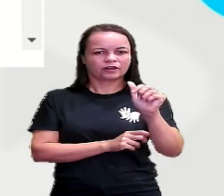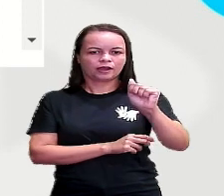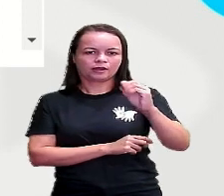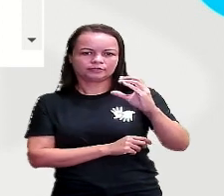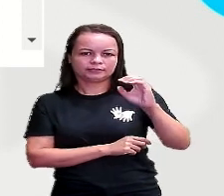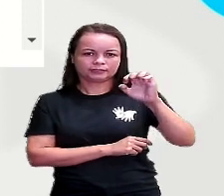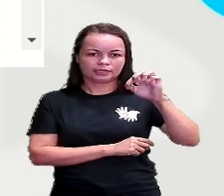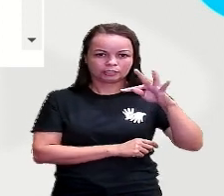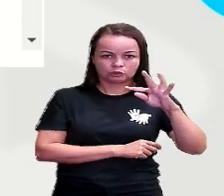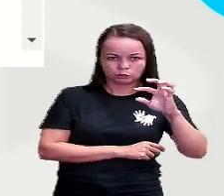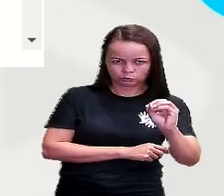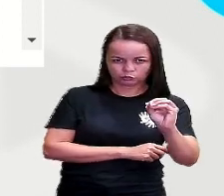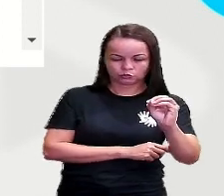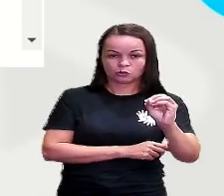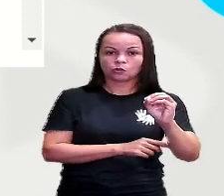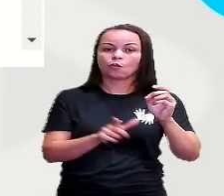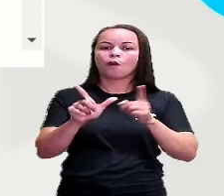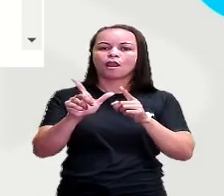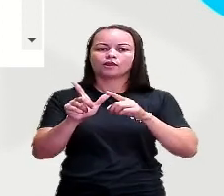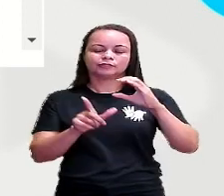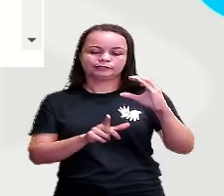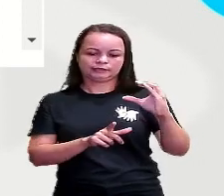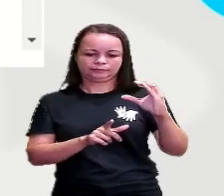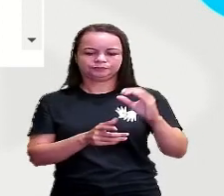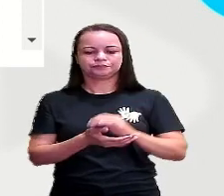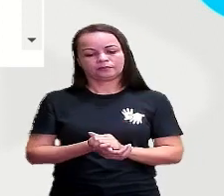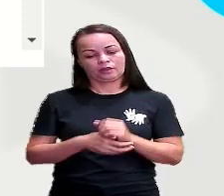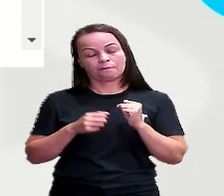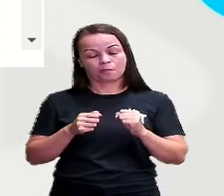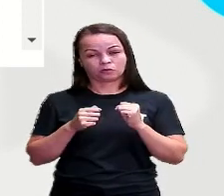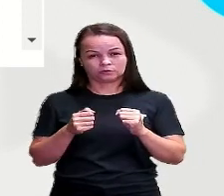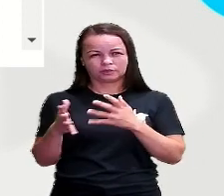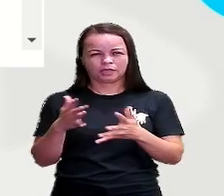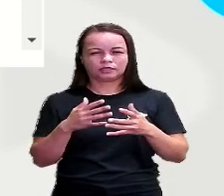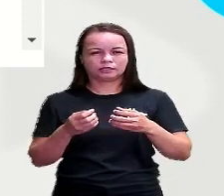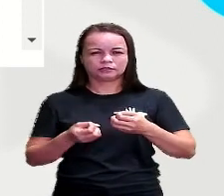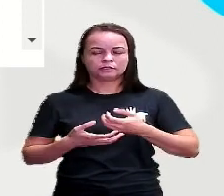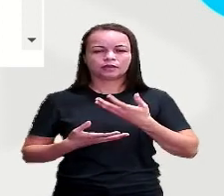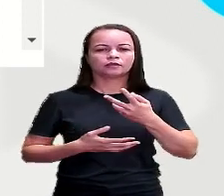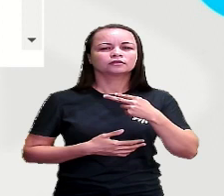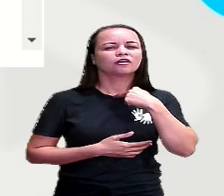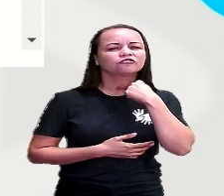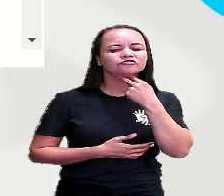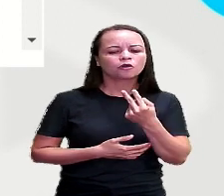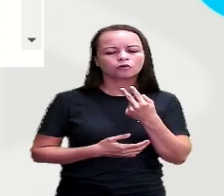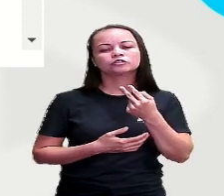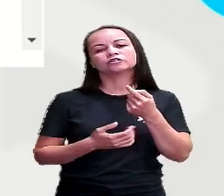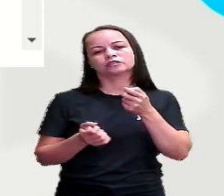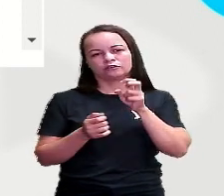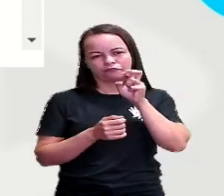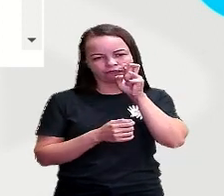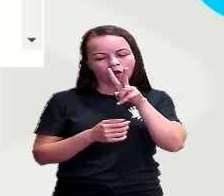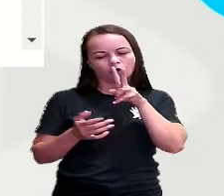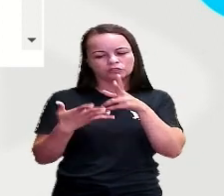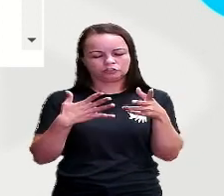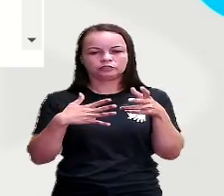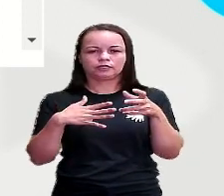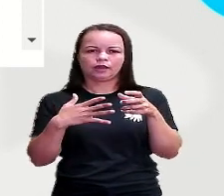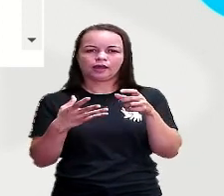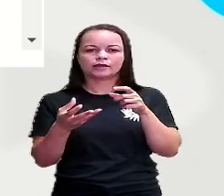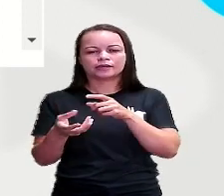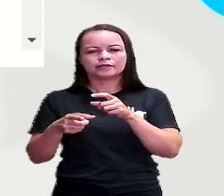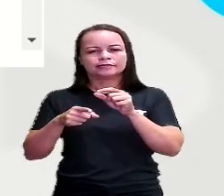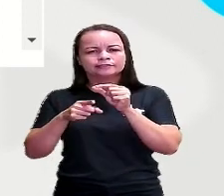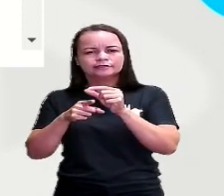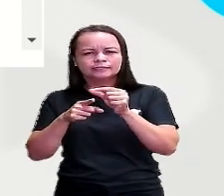Então, ó, pode ser a intensidade na voz que torna mais forte a pronúncia de uma sílaba na